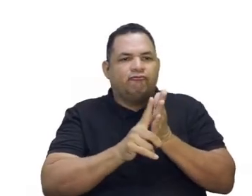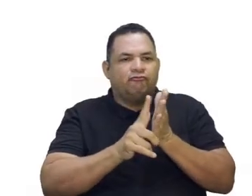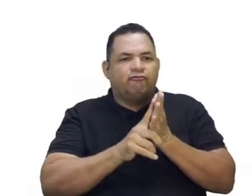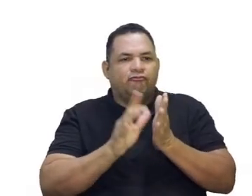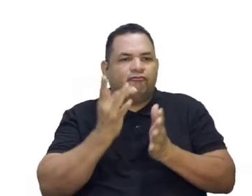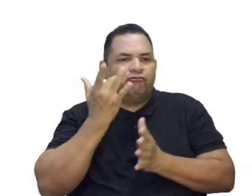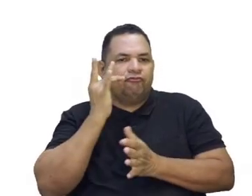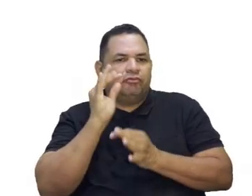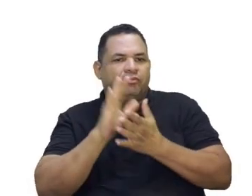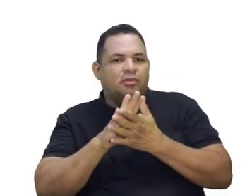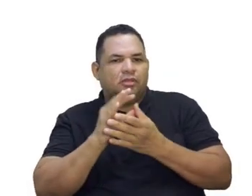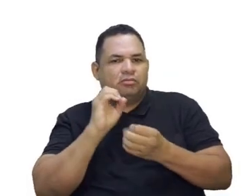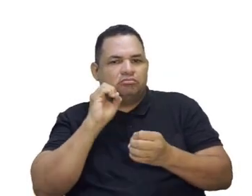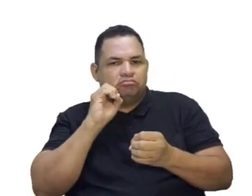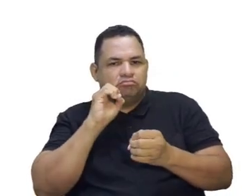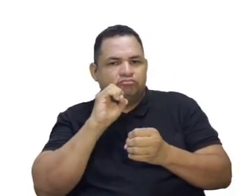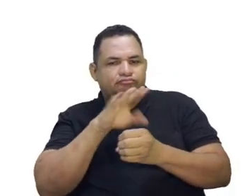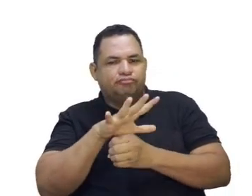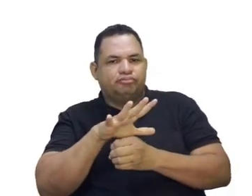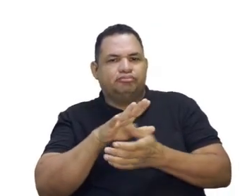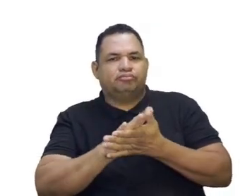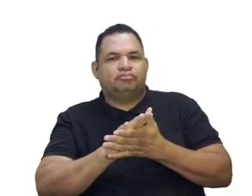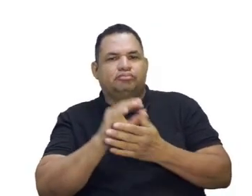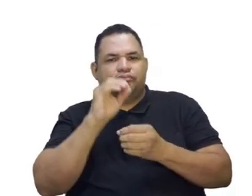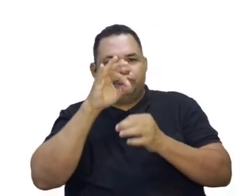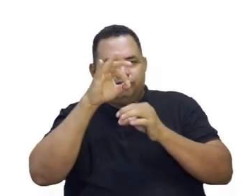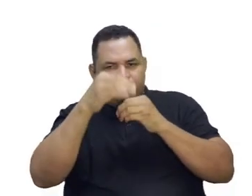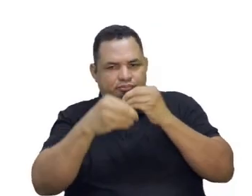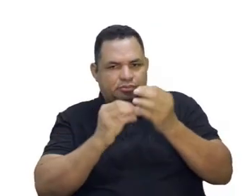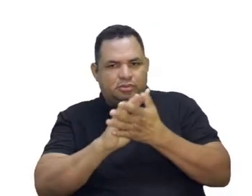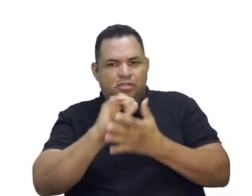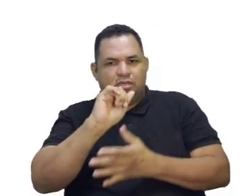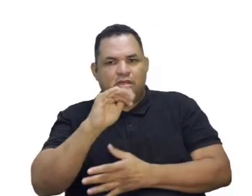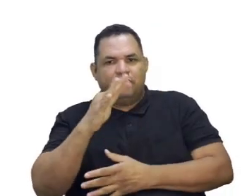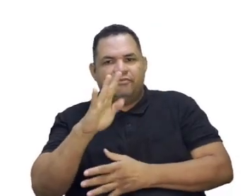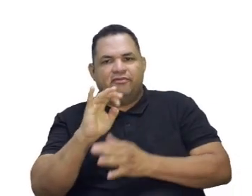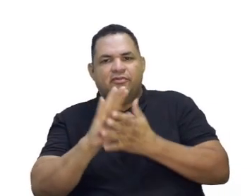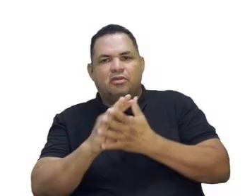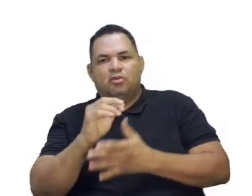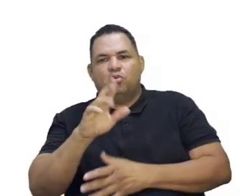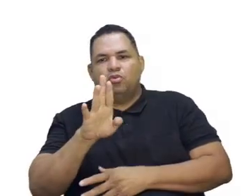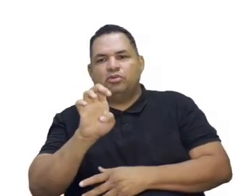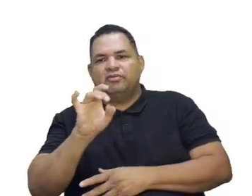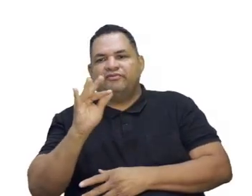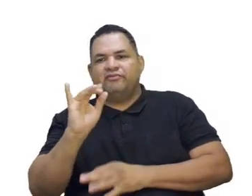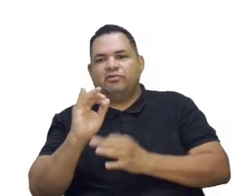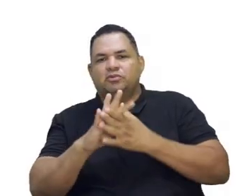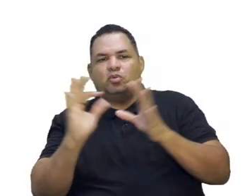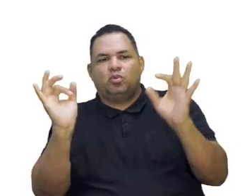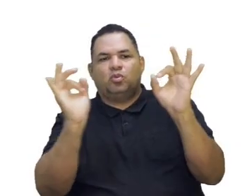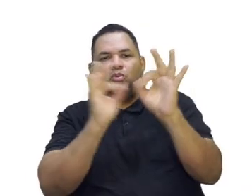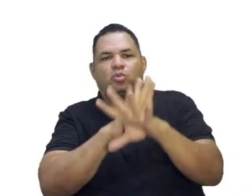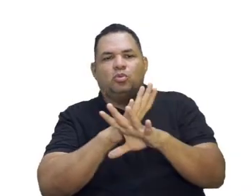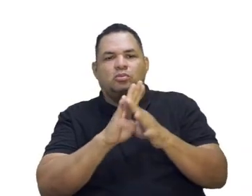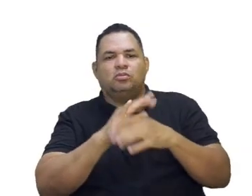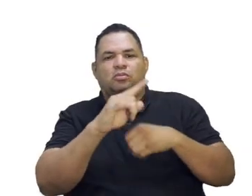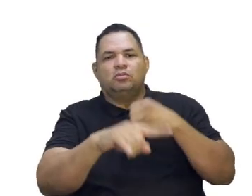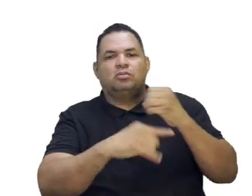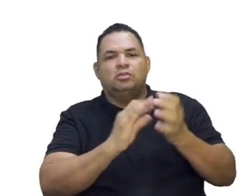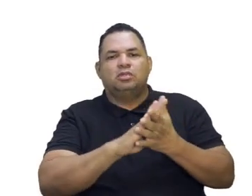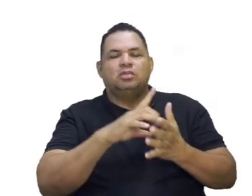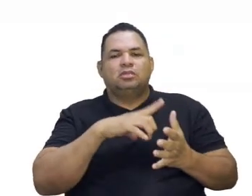foi bombardeada com partículas alfas, Rutherford chegou à conclusão de que o